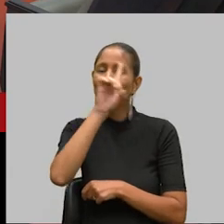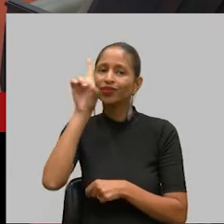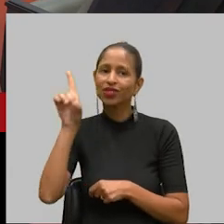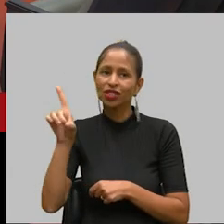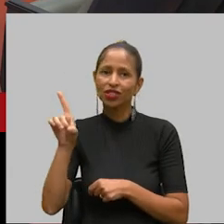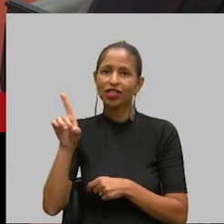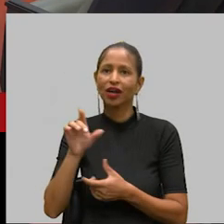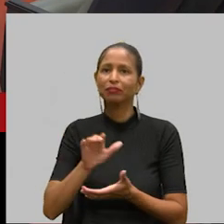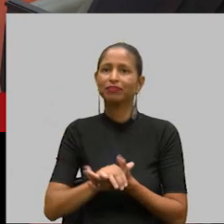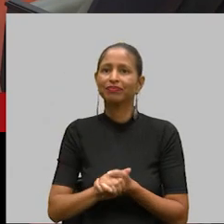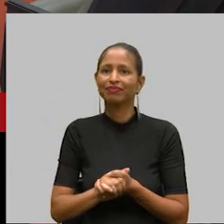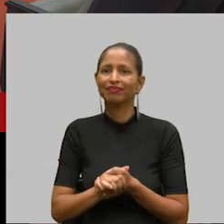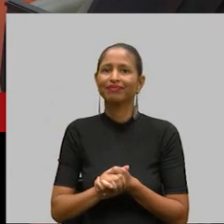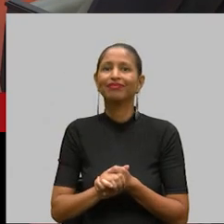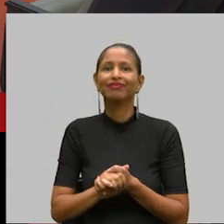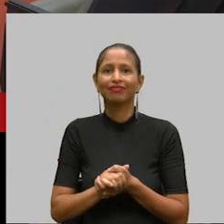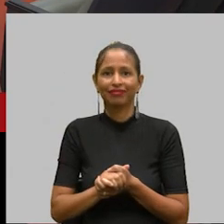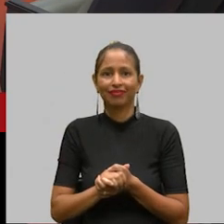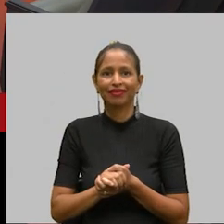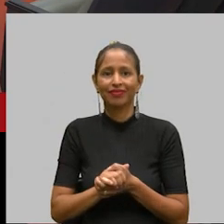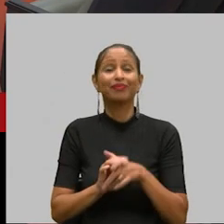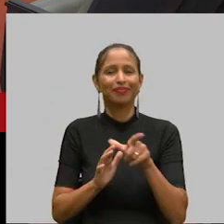benhame Bom